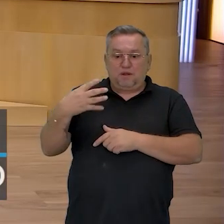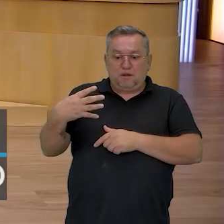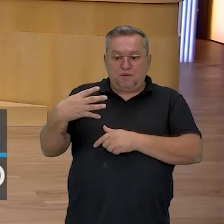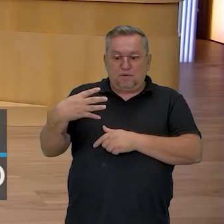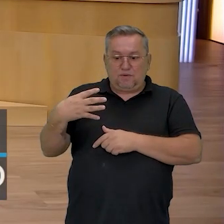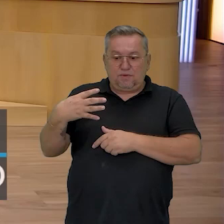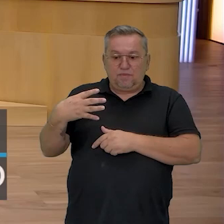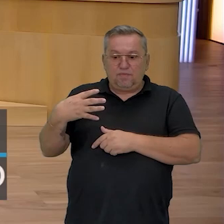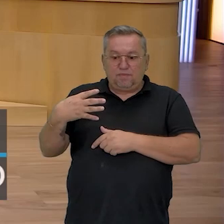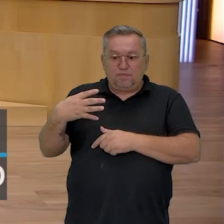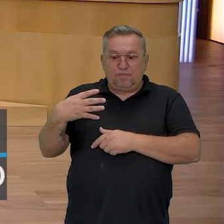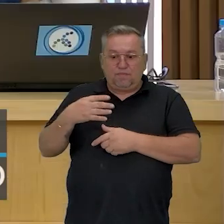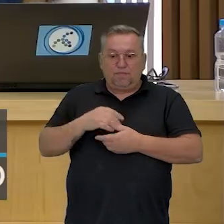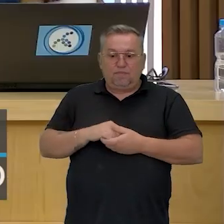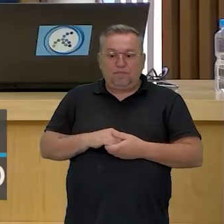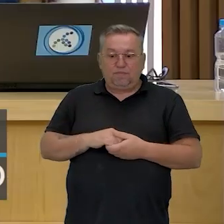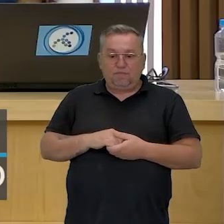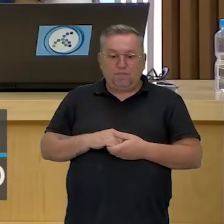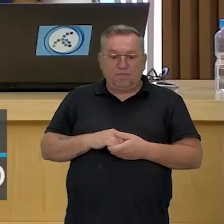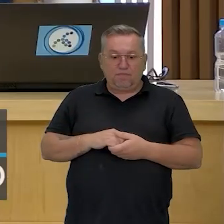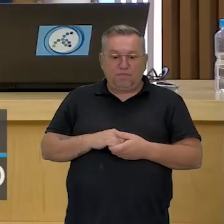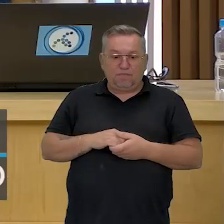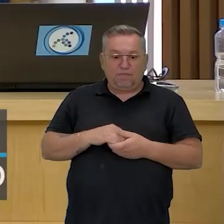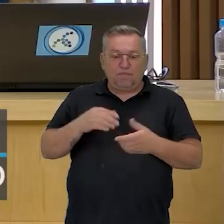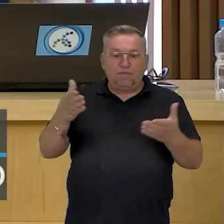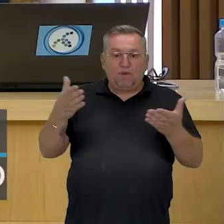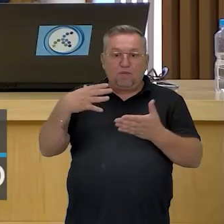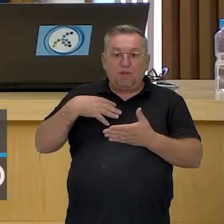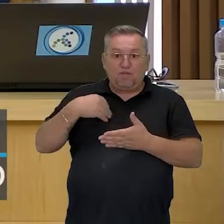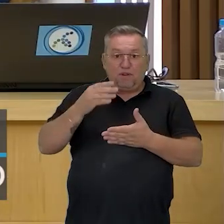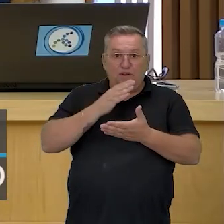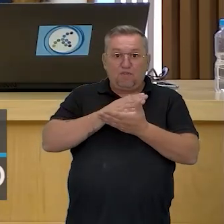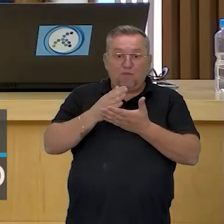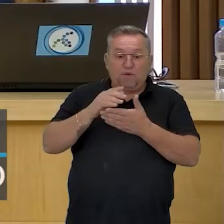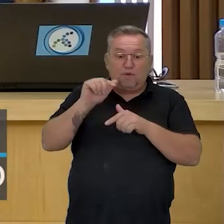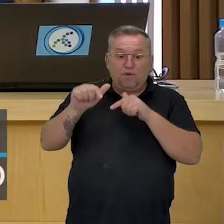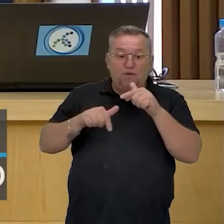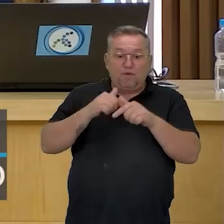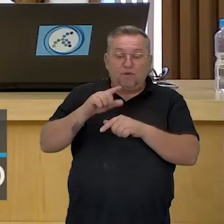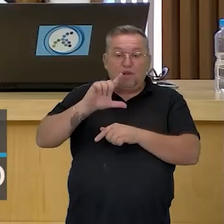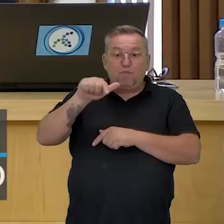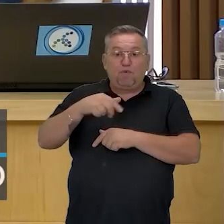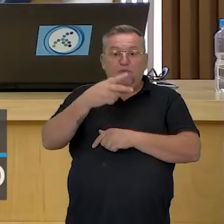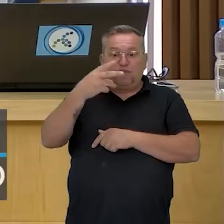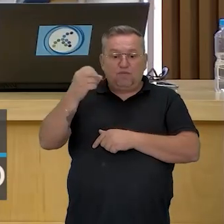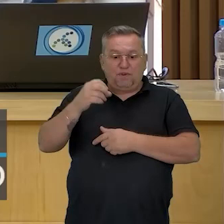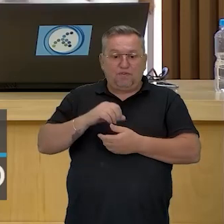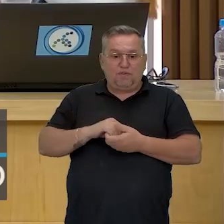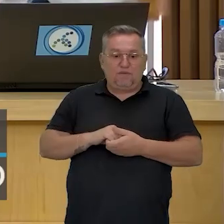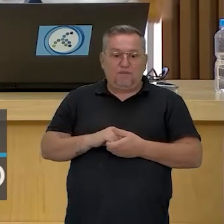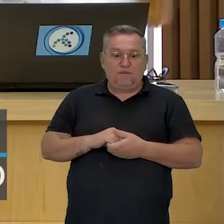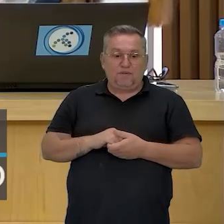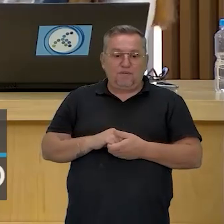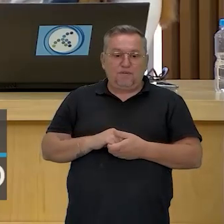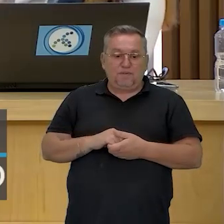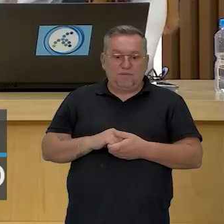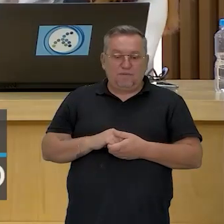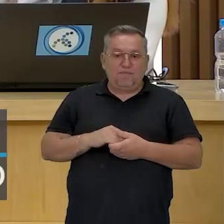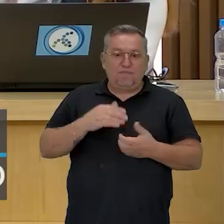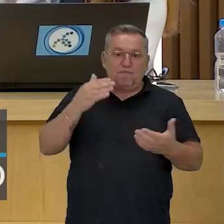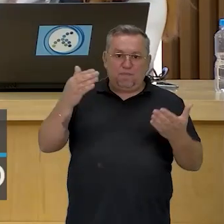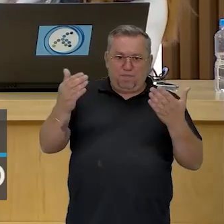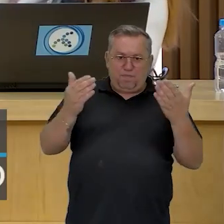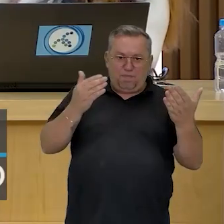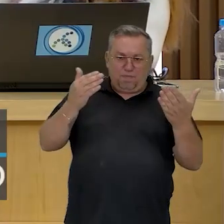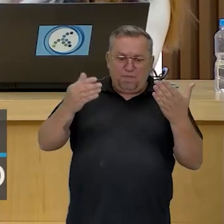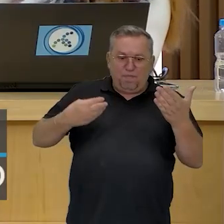geração trabalhava com 14, 15 anos. A geração da minha filha já começou a trabalhar depois dos 20. Isso, 18,